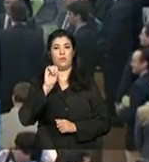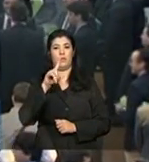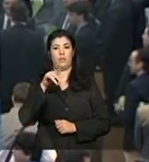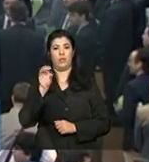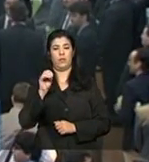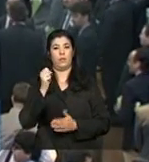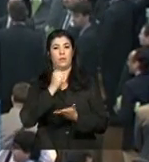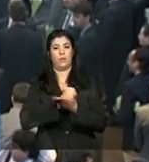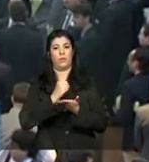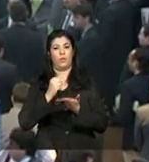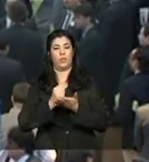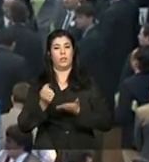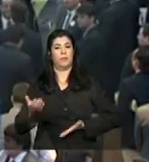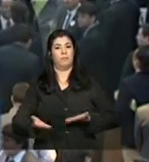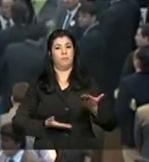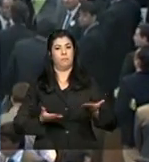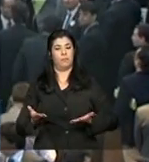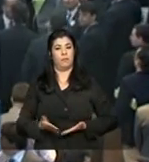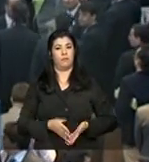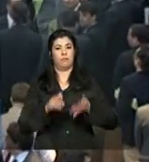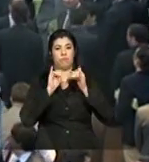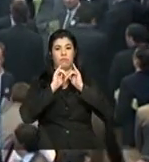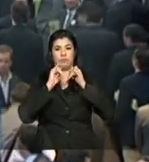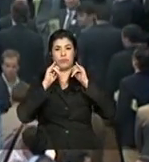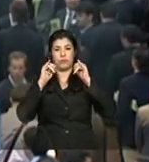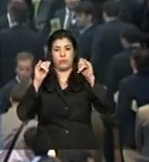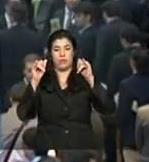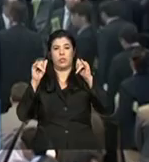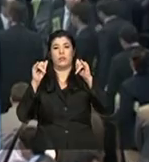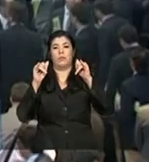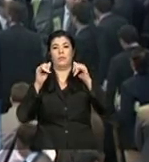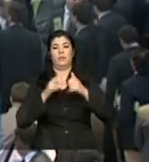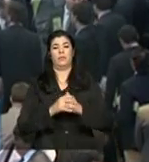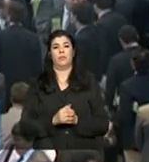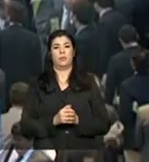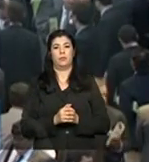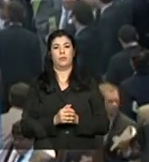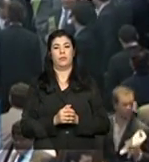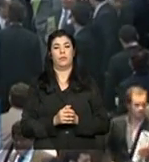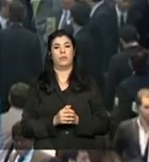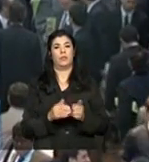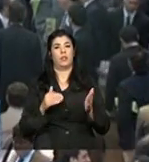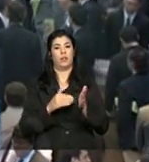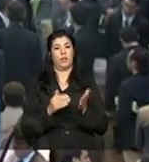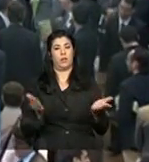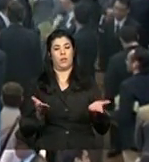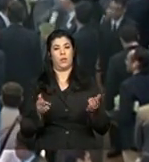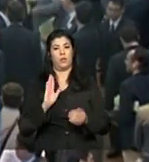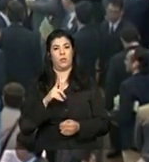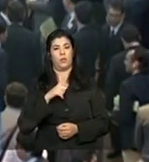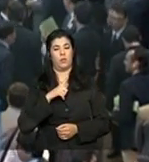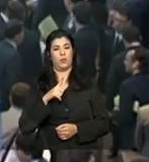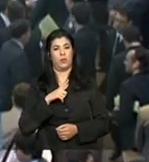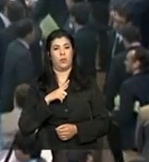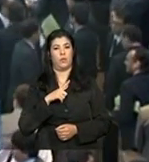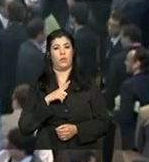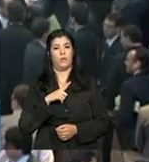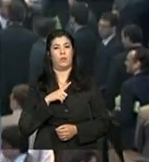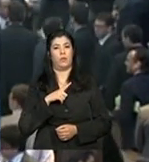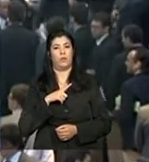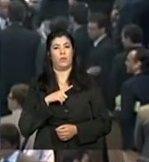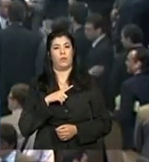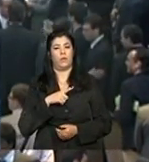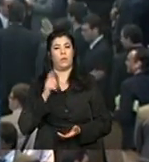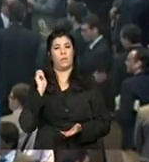do serviço de transmissão de energia elétrica. Até agora foram arrematados, foi arrematado